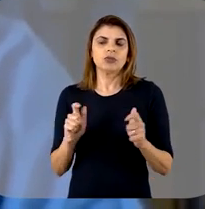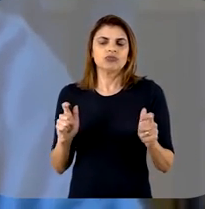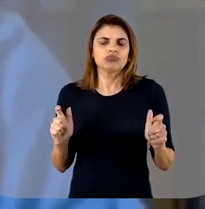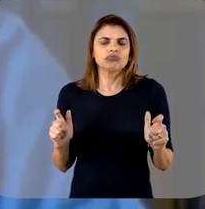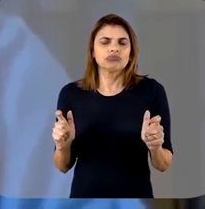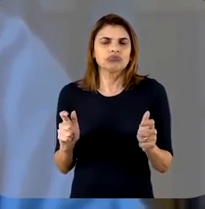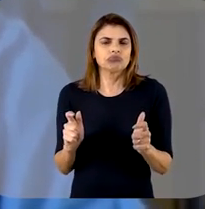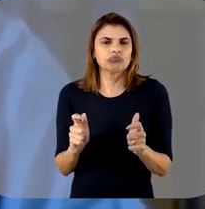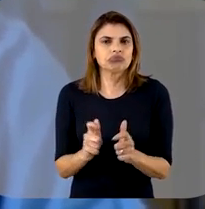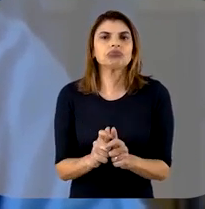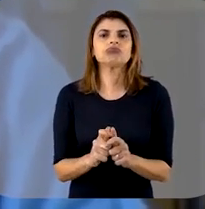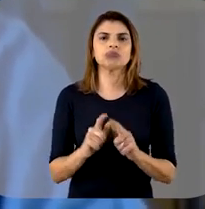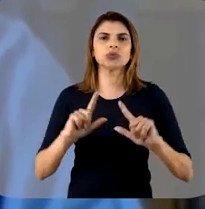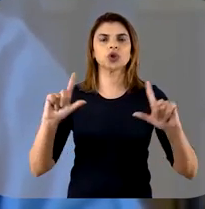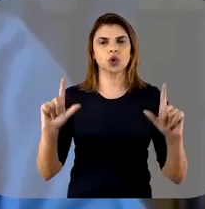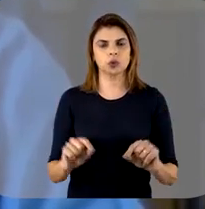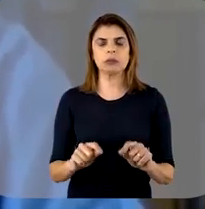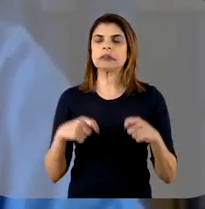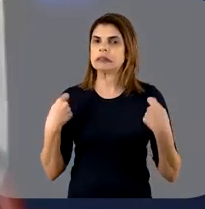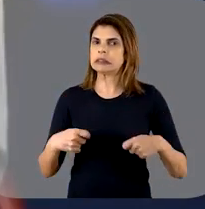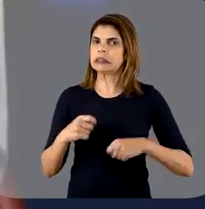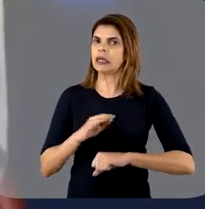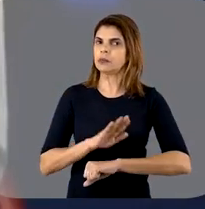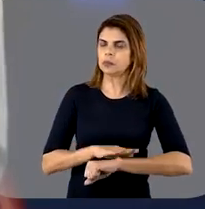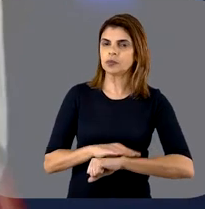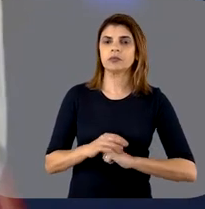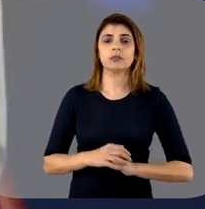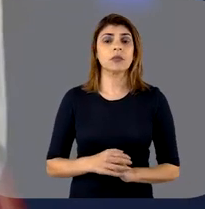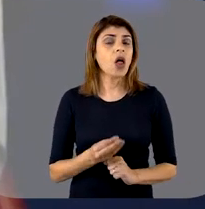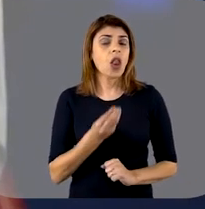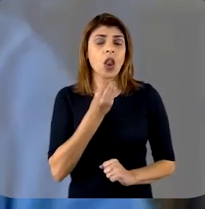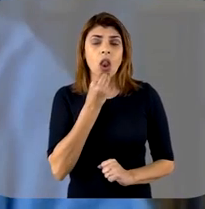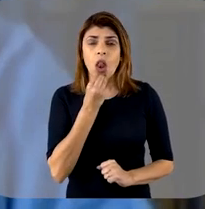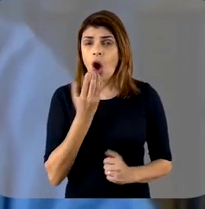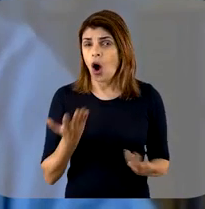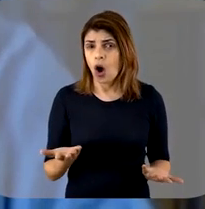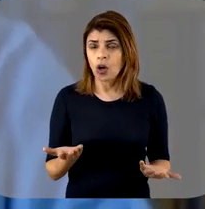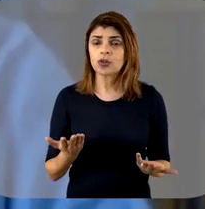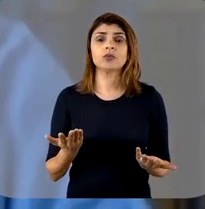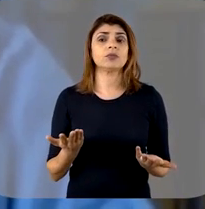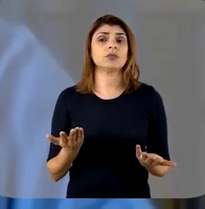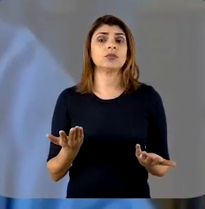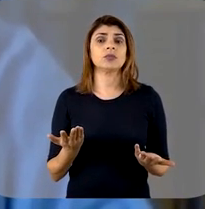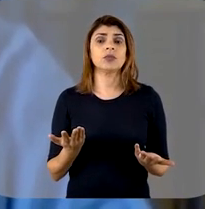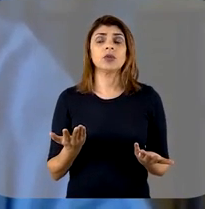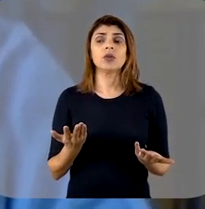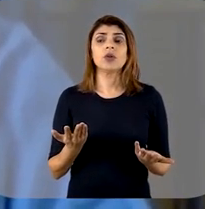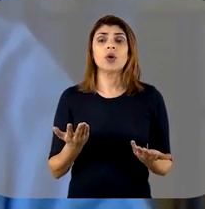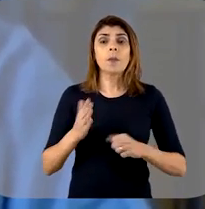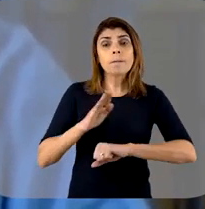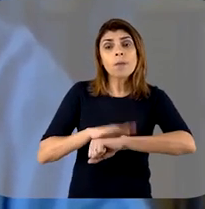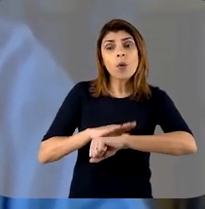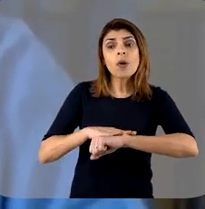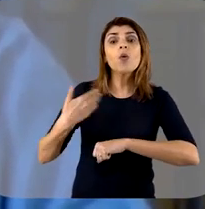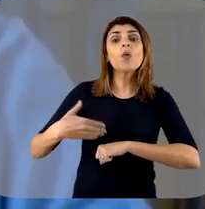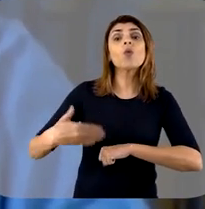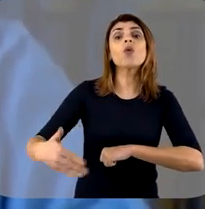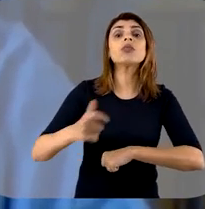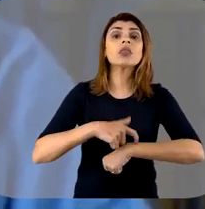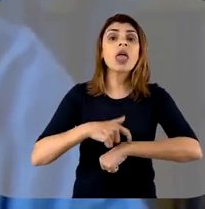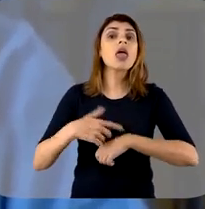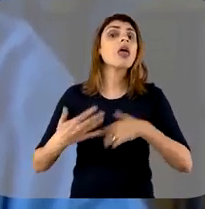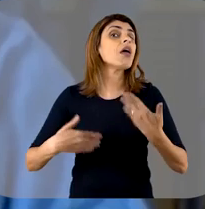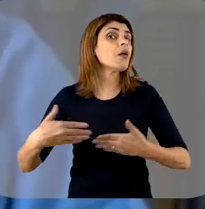é necessária em determinados momentos. É lógico que o quanto tempo esse isolamento vai durar,